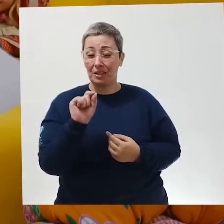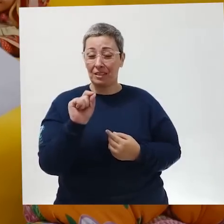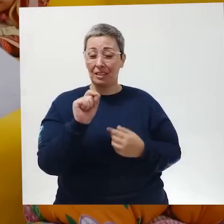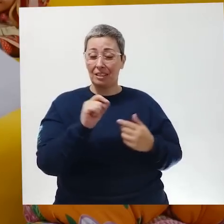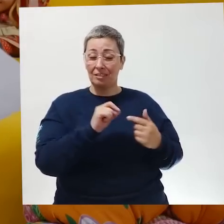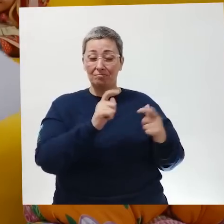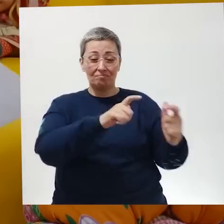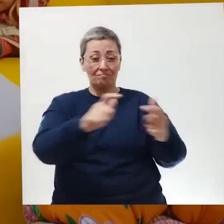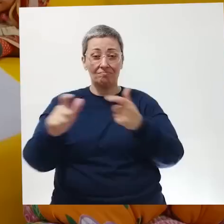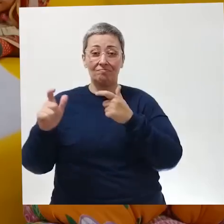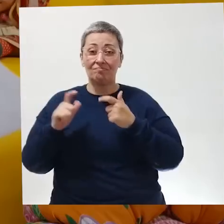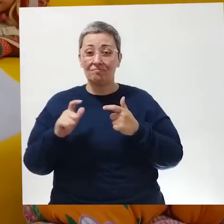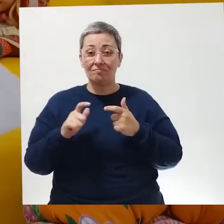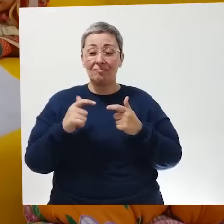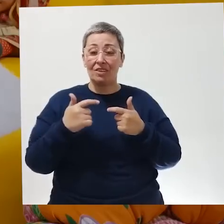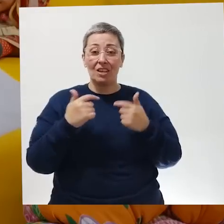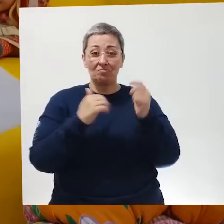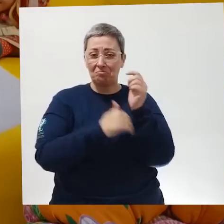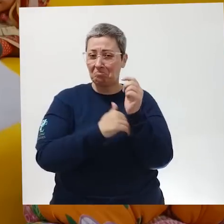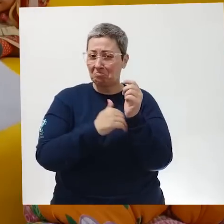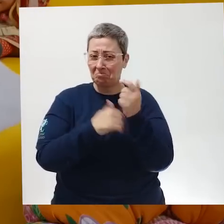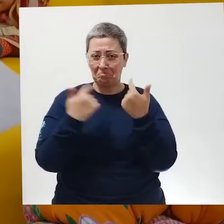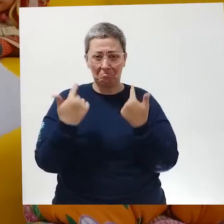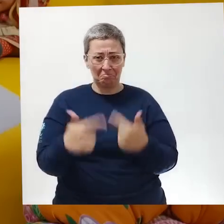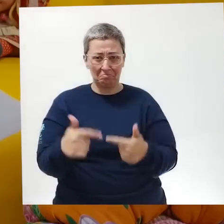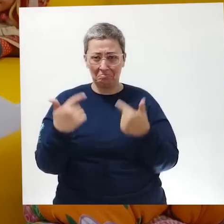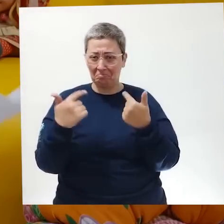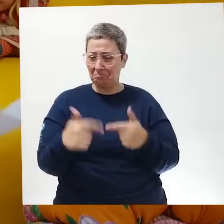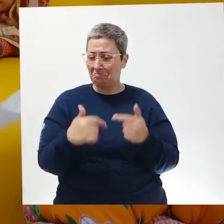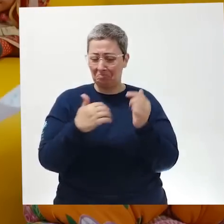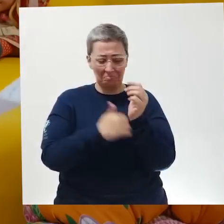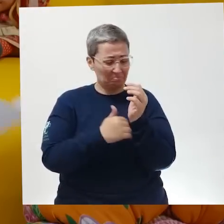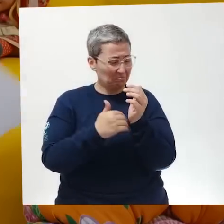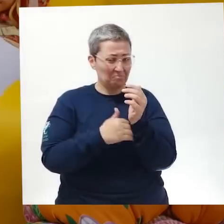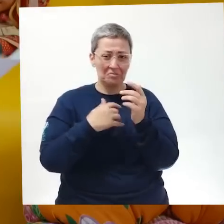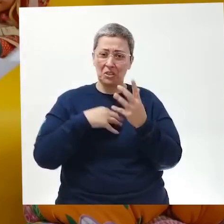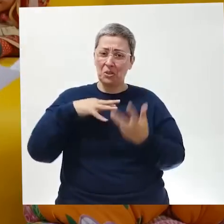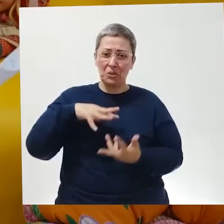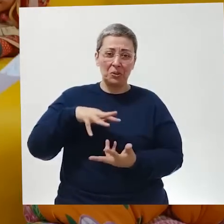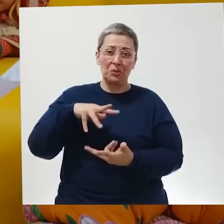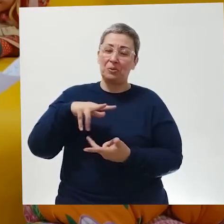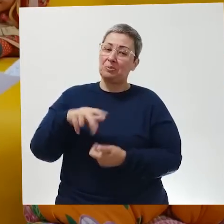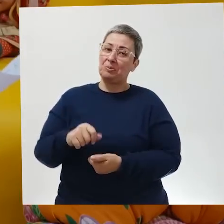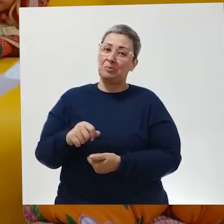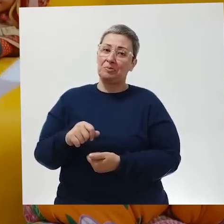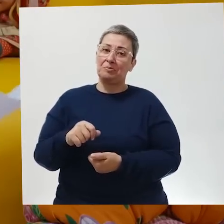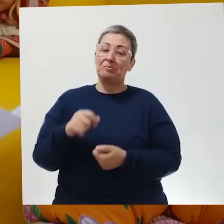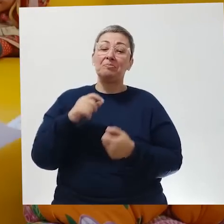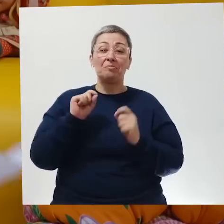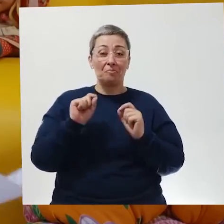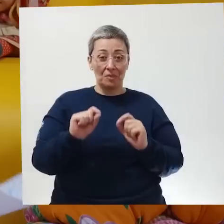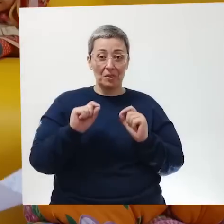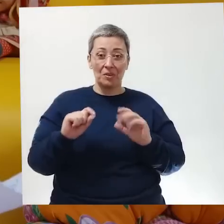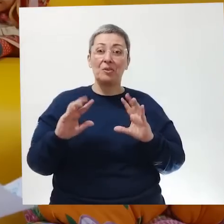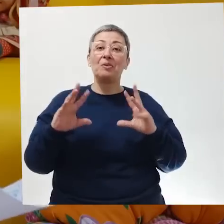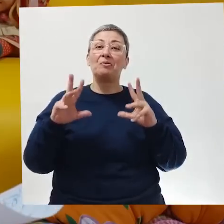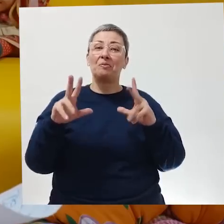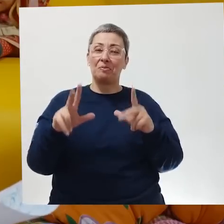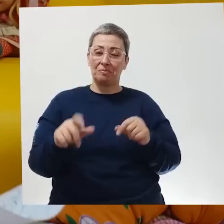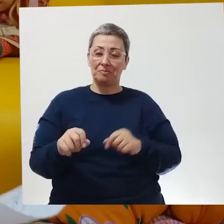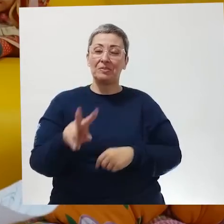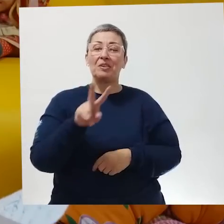parte que não há mistério no mundo e que